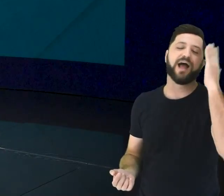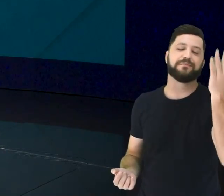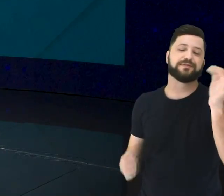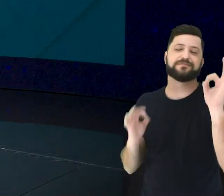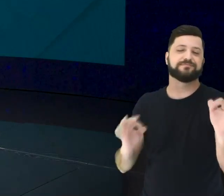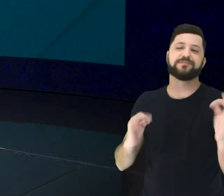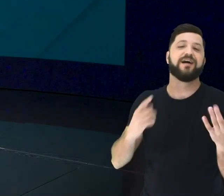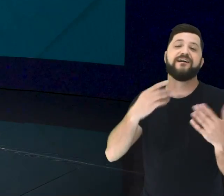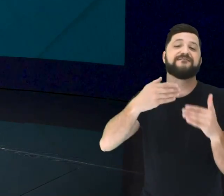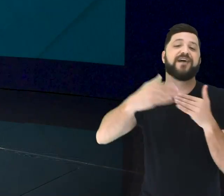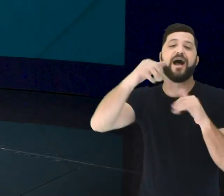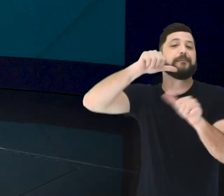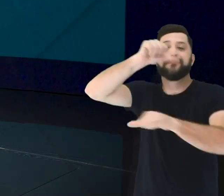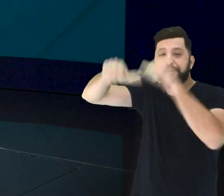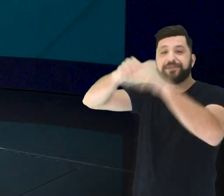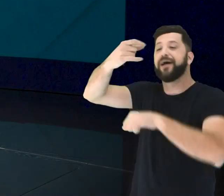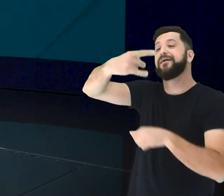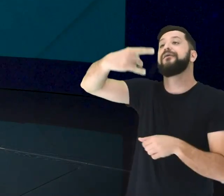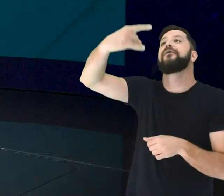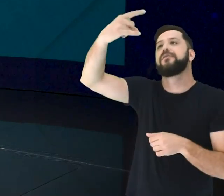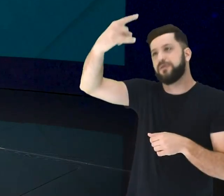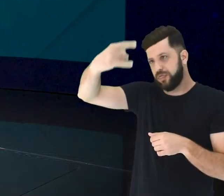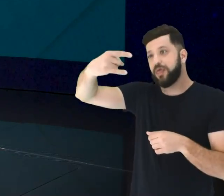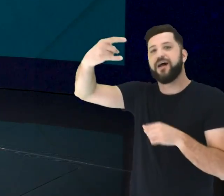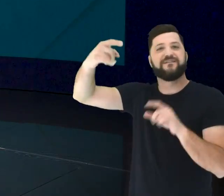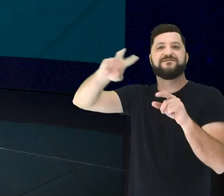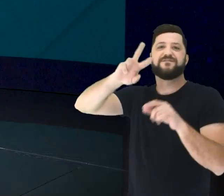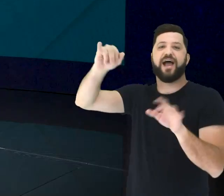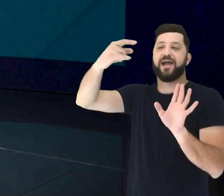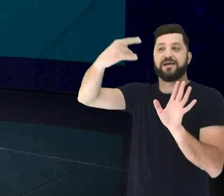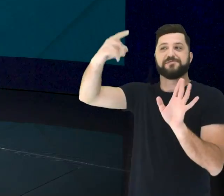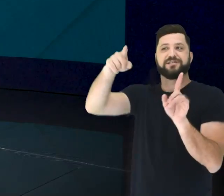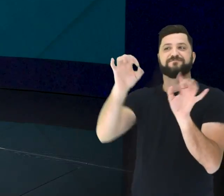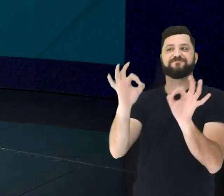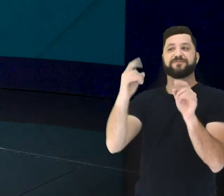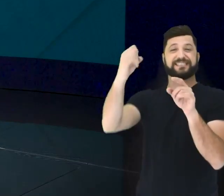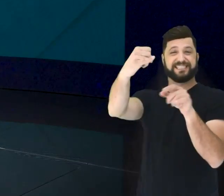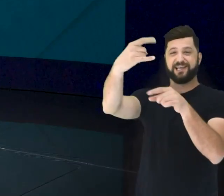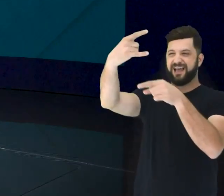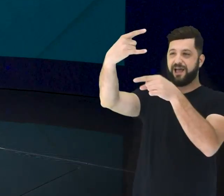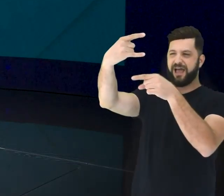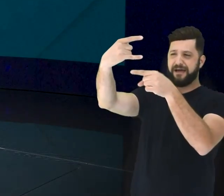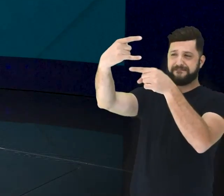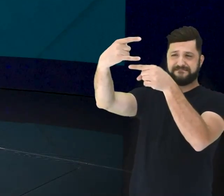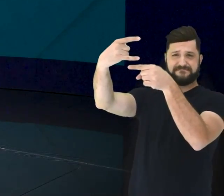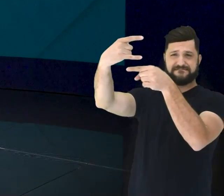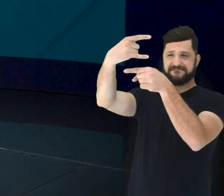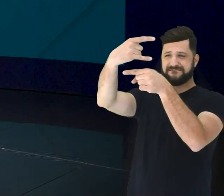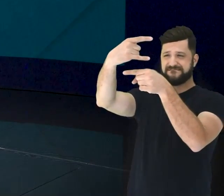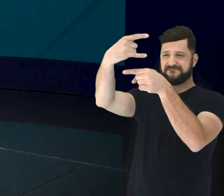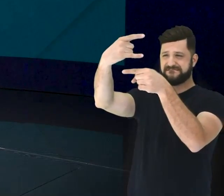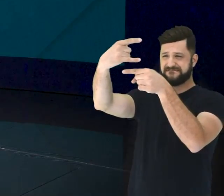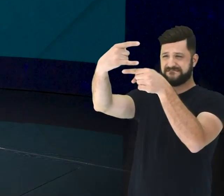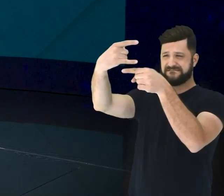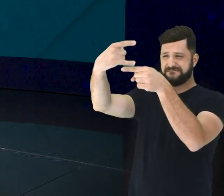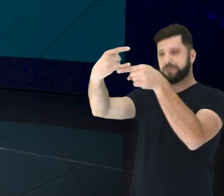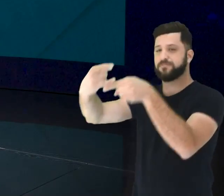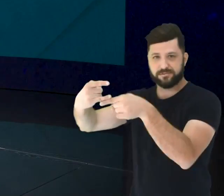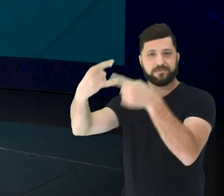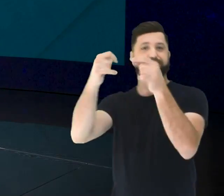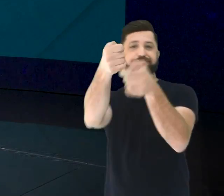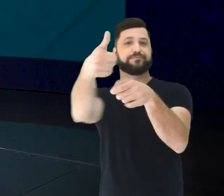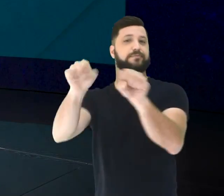de reversão abrupta mas não significa que o mercado vai disparar para o mesmo lado então se você deixa o stop muito colado da sua entrada